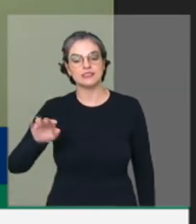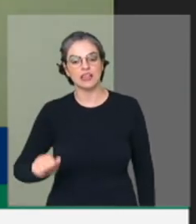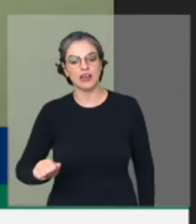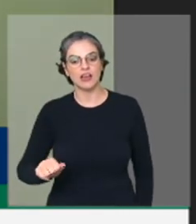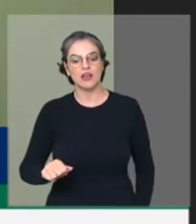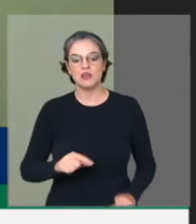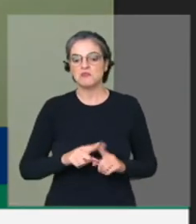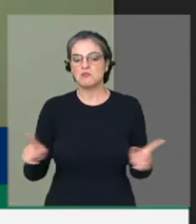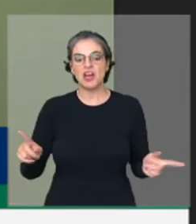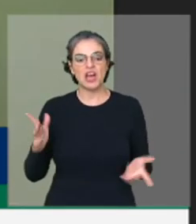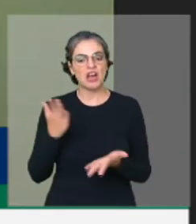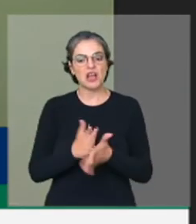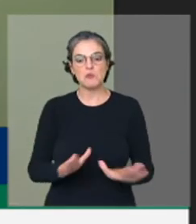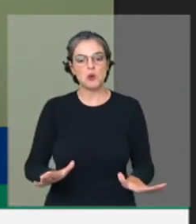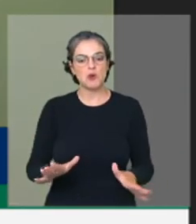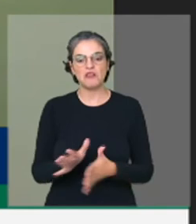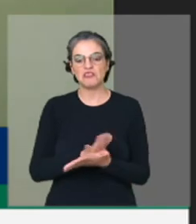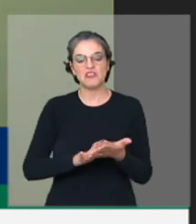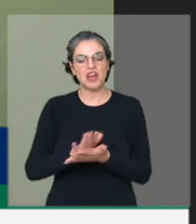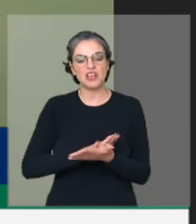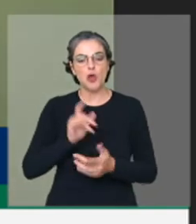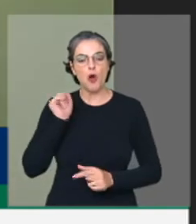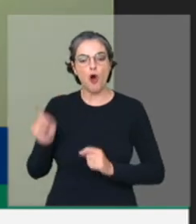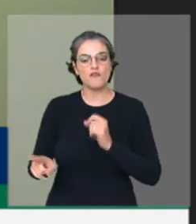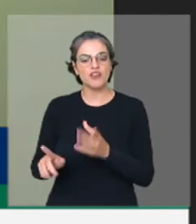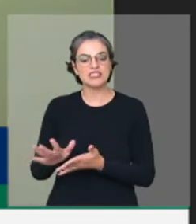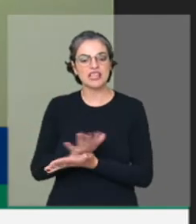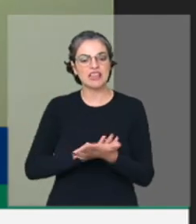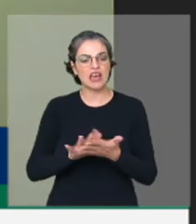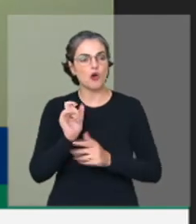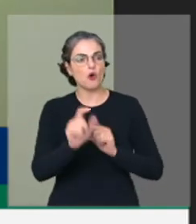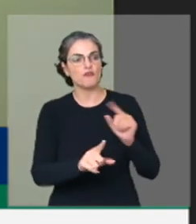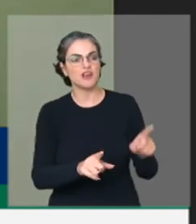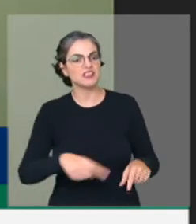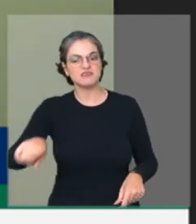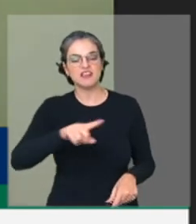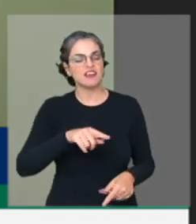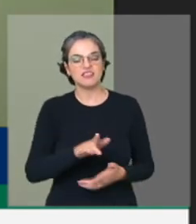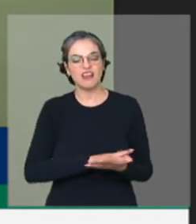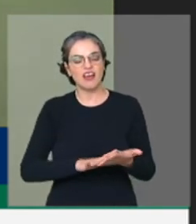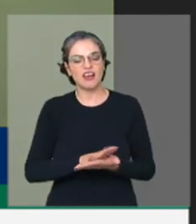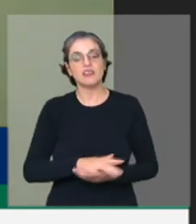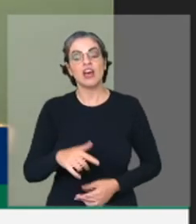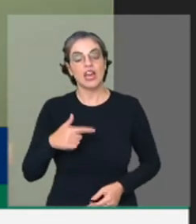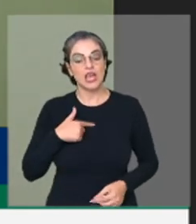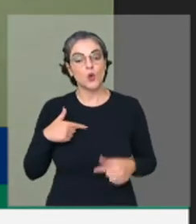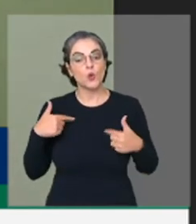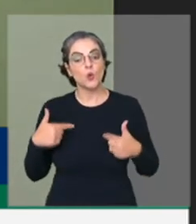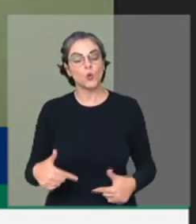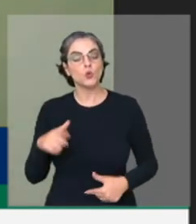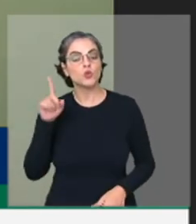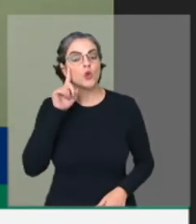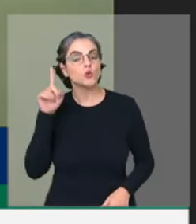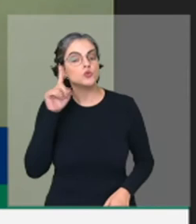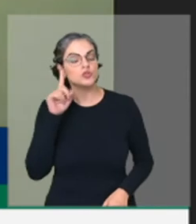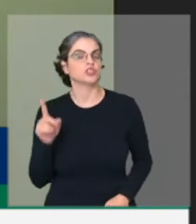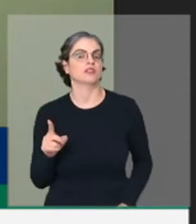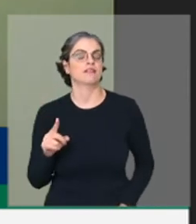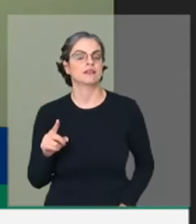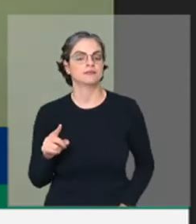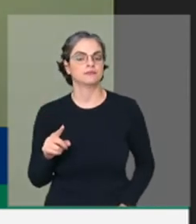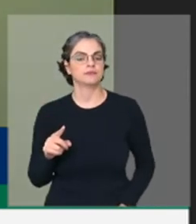estou ofendendo ninguém. Estou mostrando fatos. Eu combato diariamente a oposição, mas